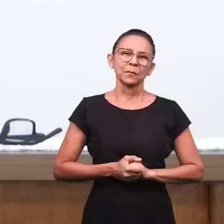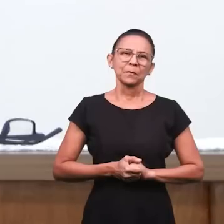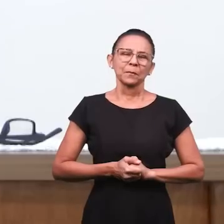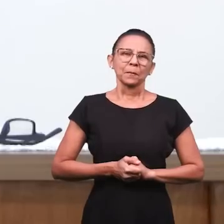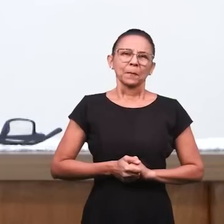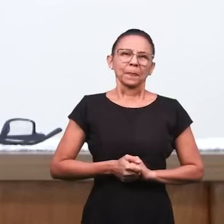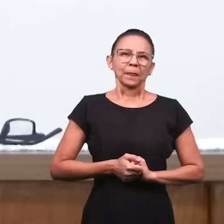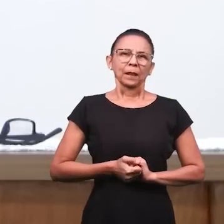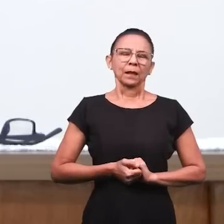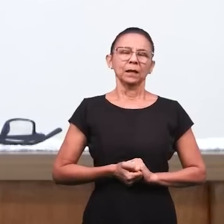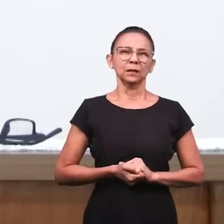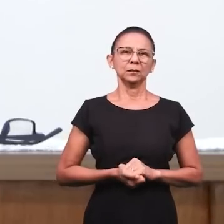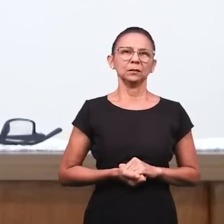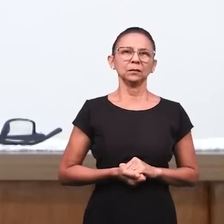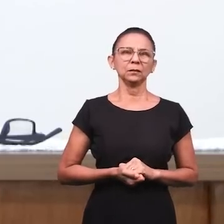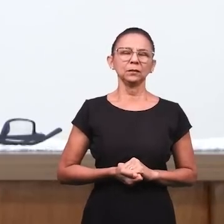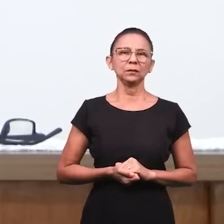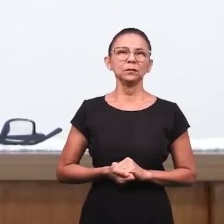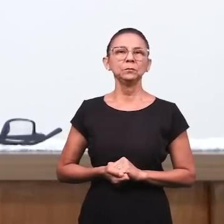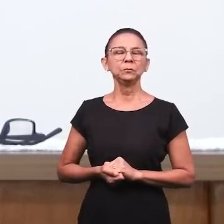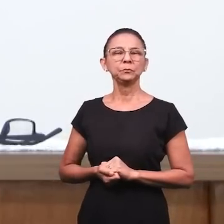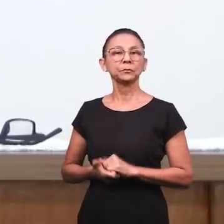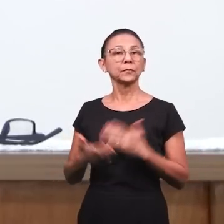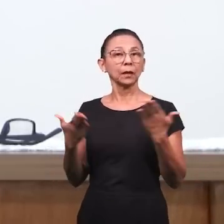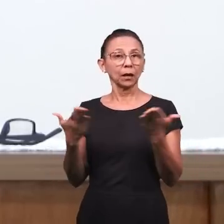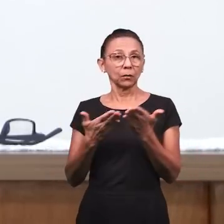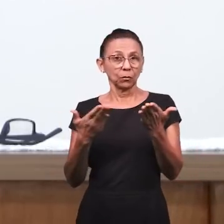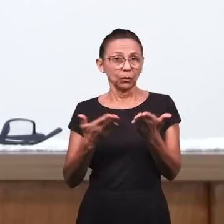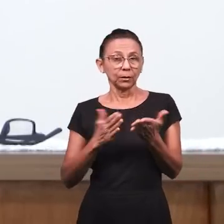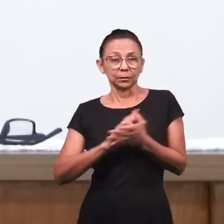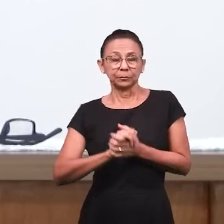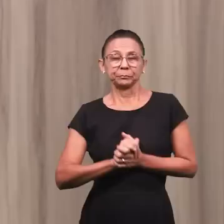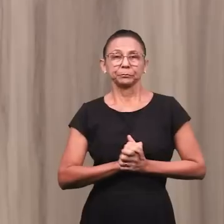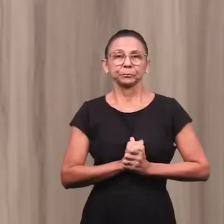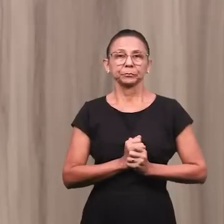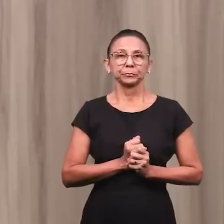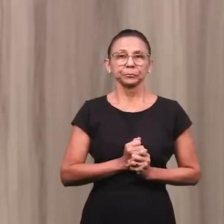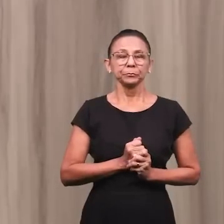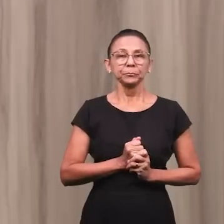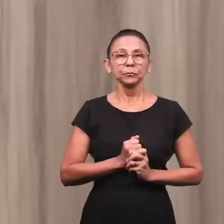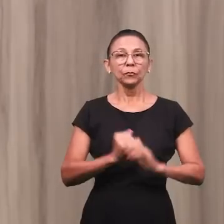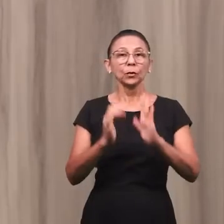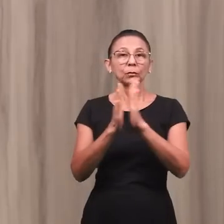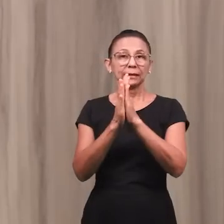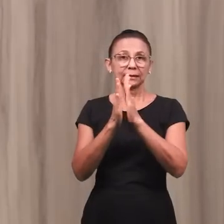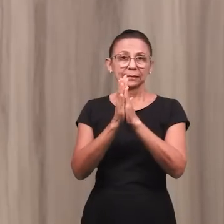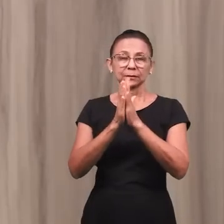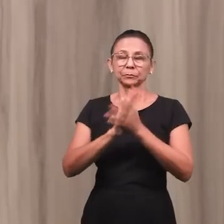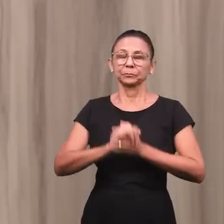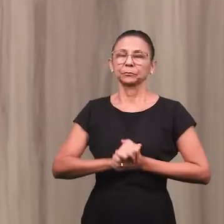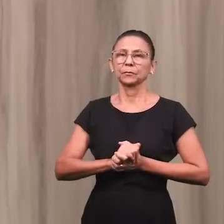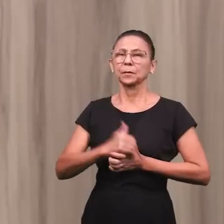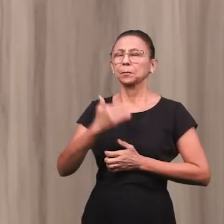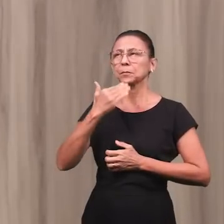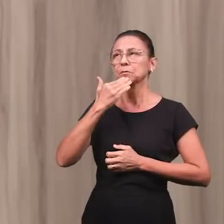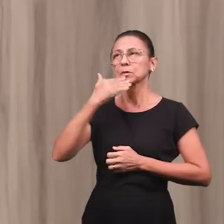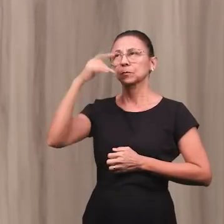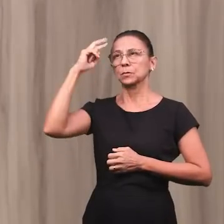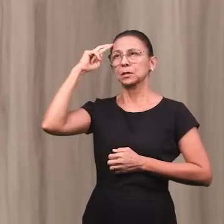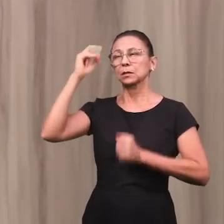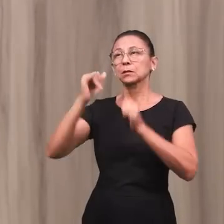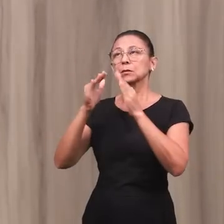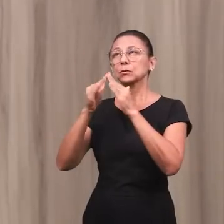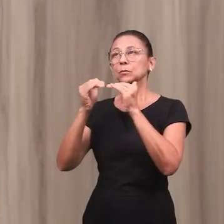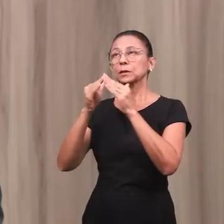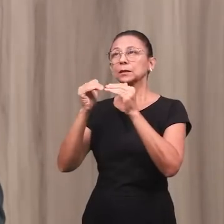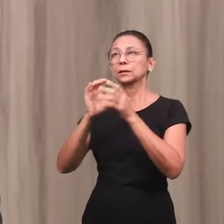vamos ter uma oração que será feita ao Senhor. Senhor, nós intercedemos a Ti, suplicamos a